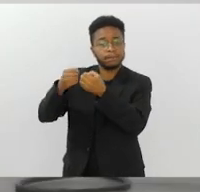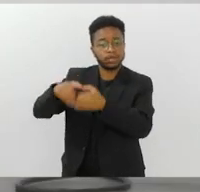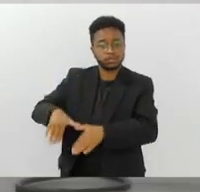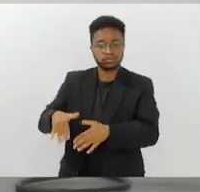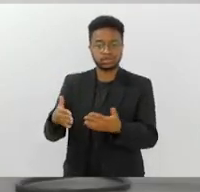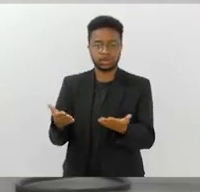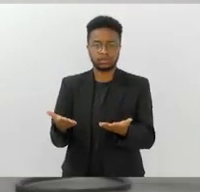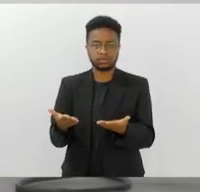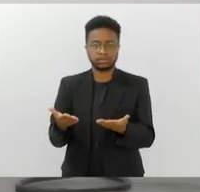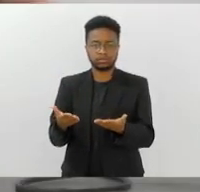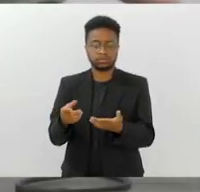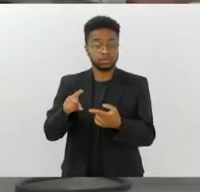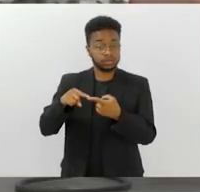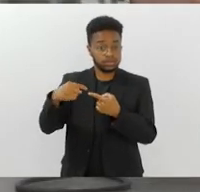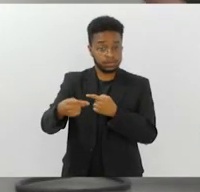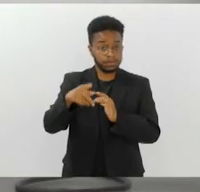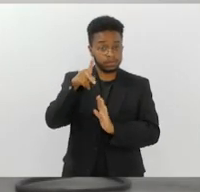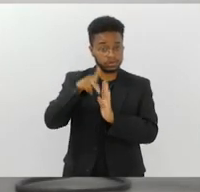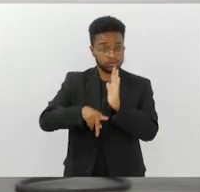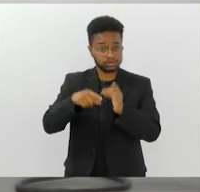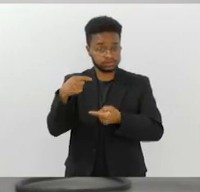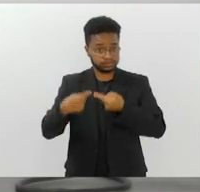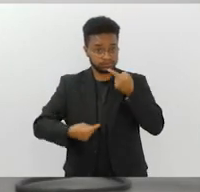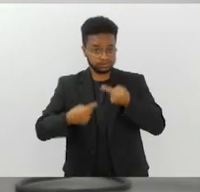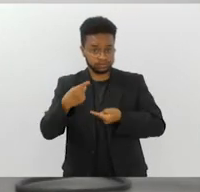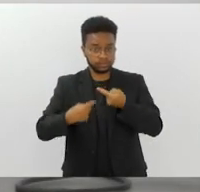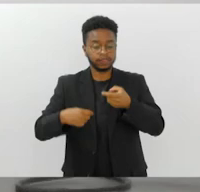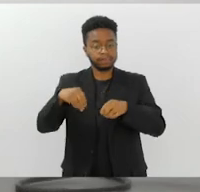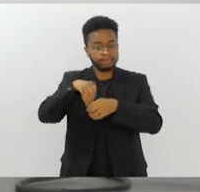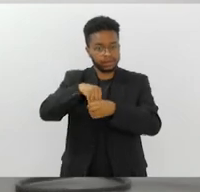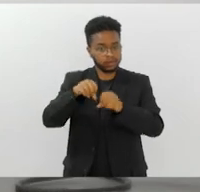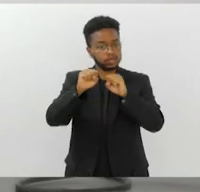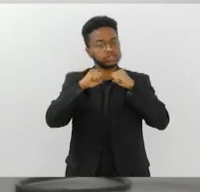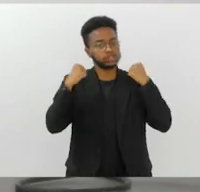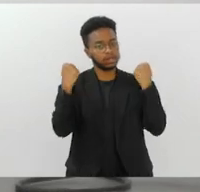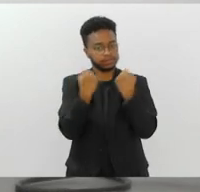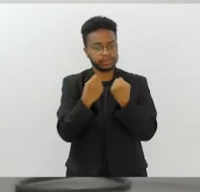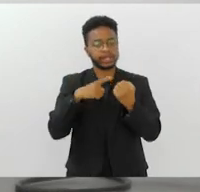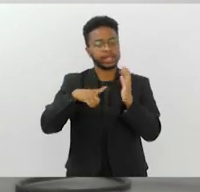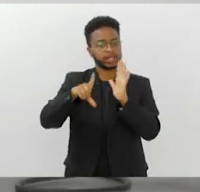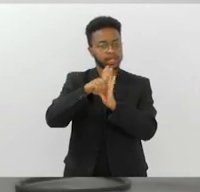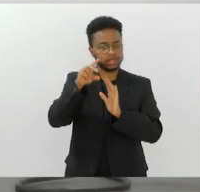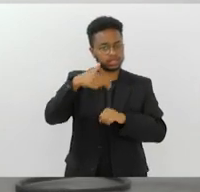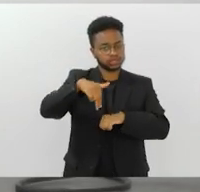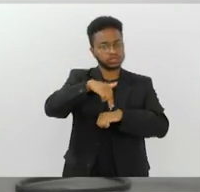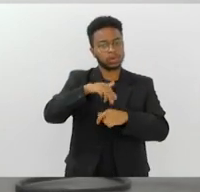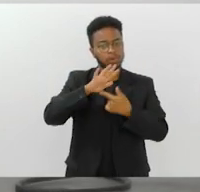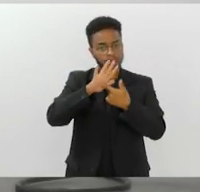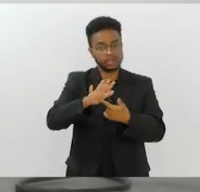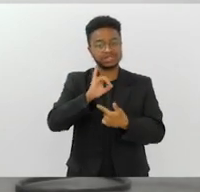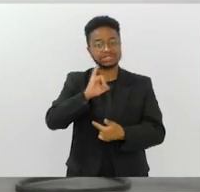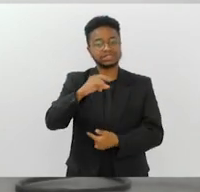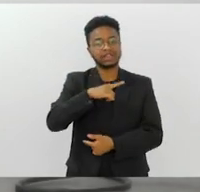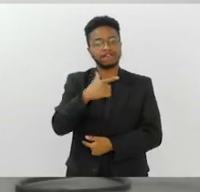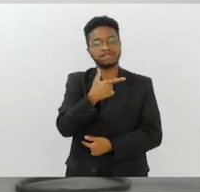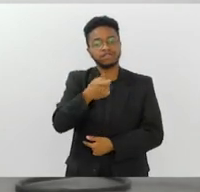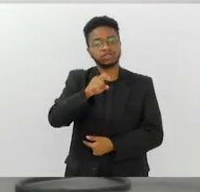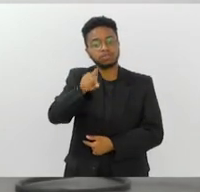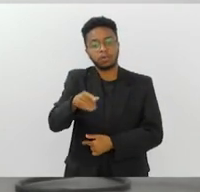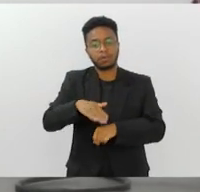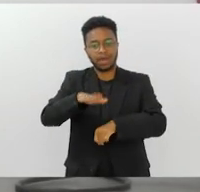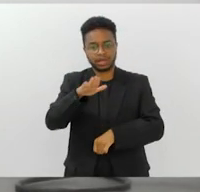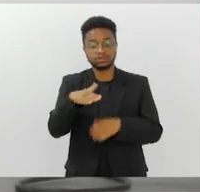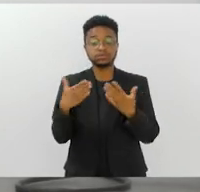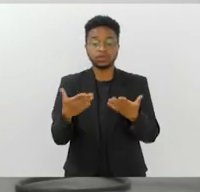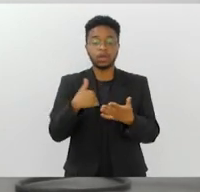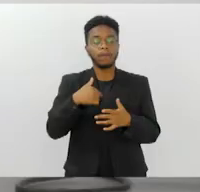quando esse projeto começou a ser discutido era nos estádios Porque tem uma lei nacional que fala disso está de mais de 20.000 eu falei Ronaldo